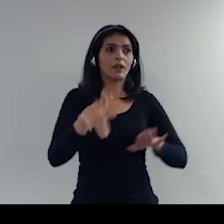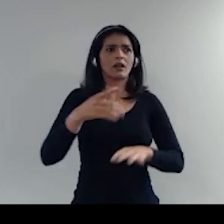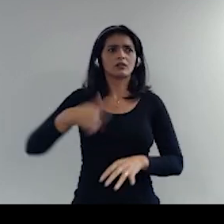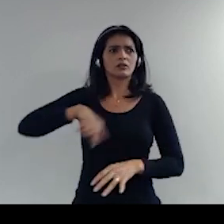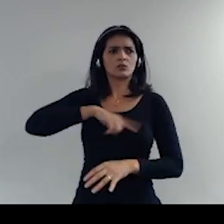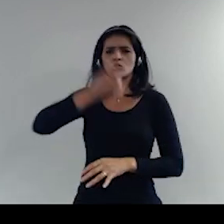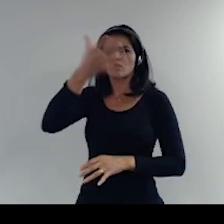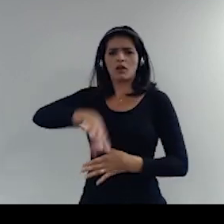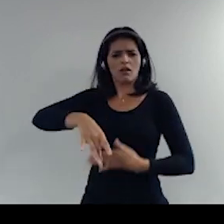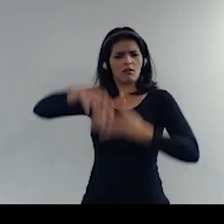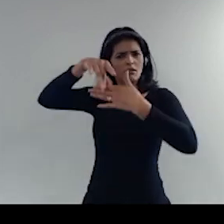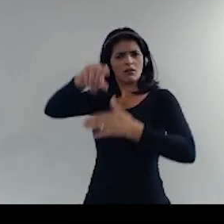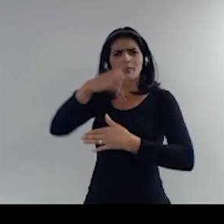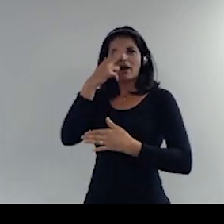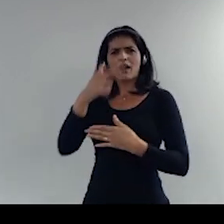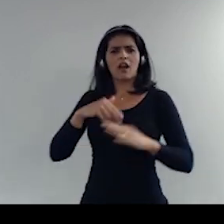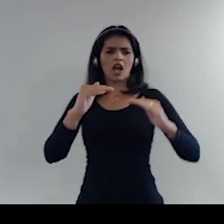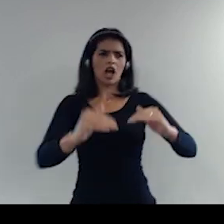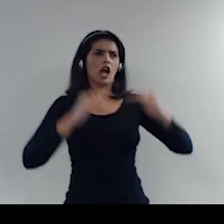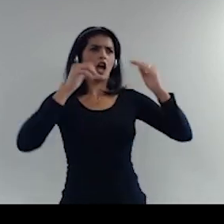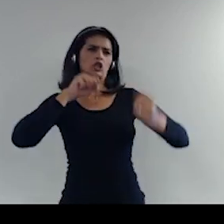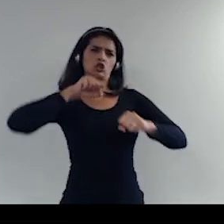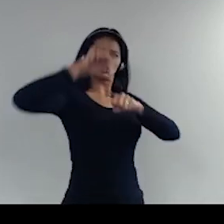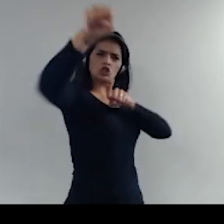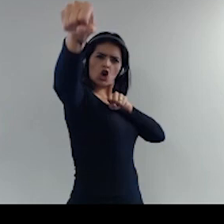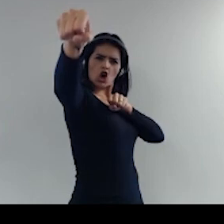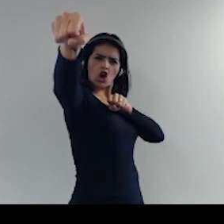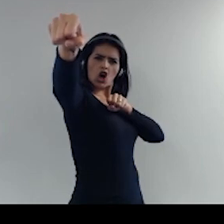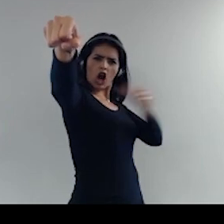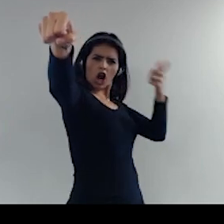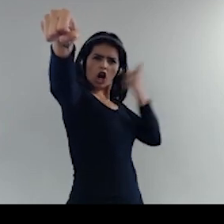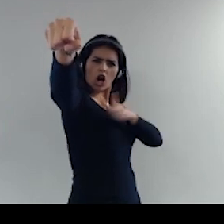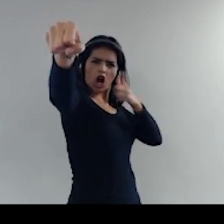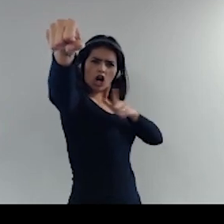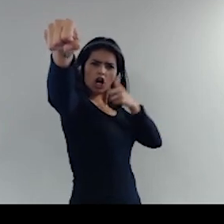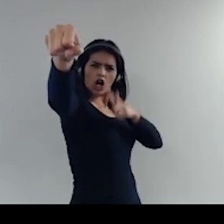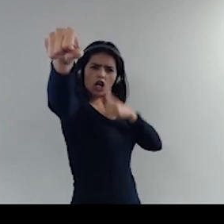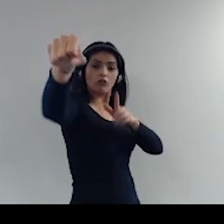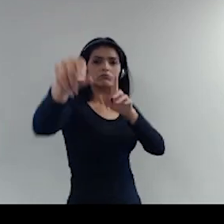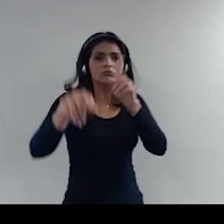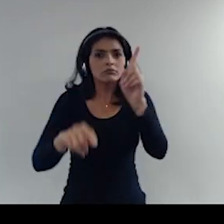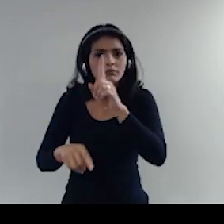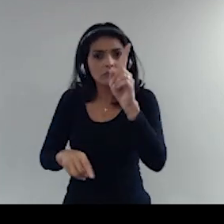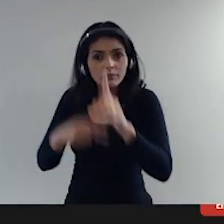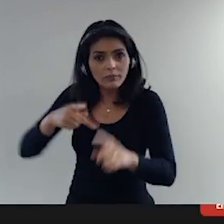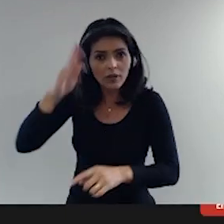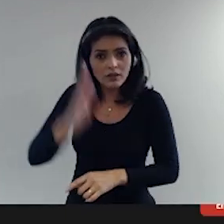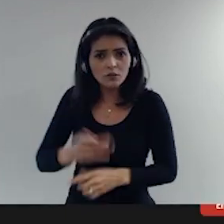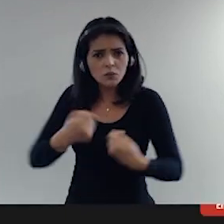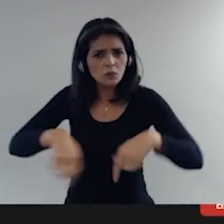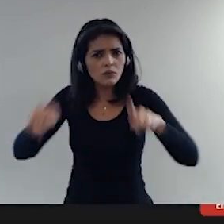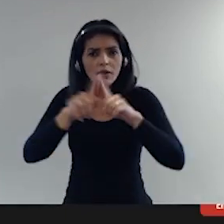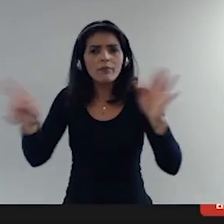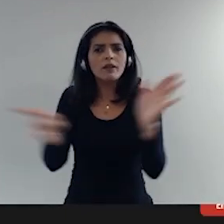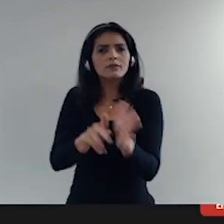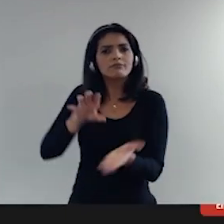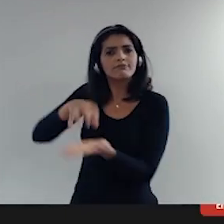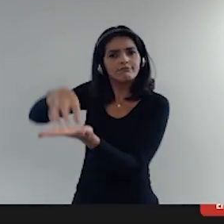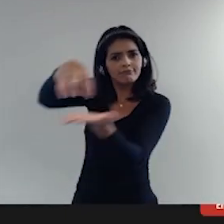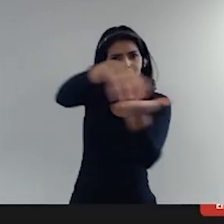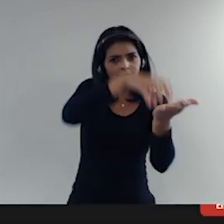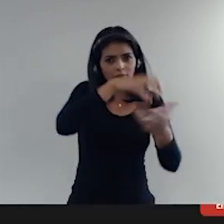por outro lado, que seja um super-homem. O país não precisa de super-homens, ele precisa de instituições